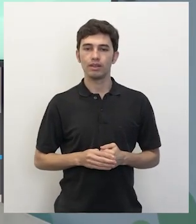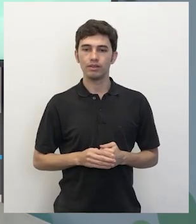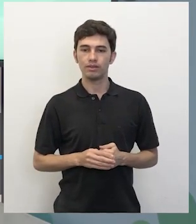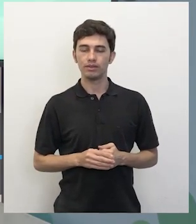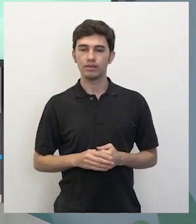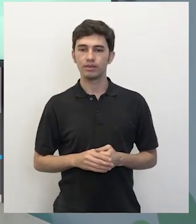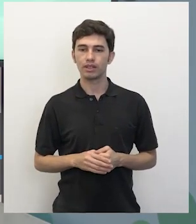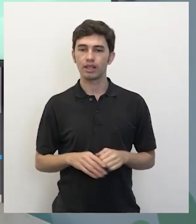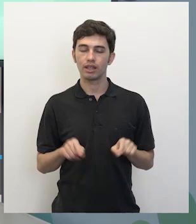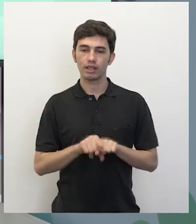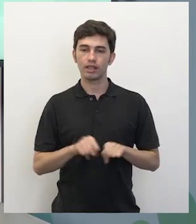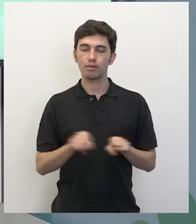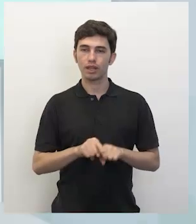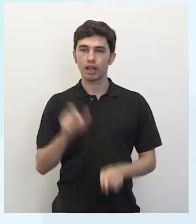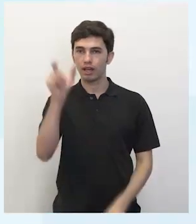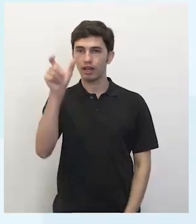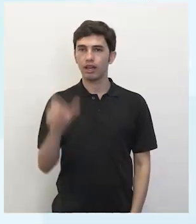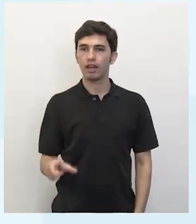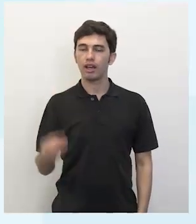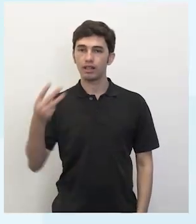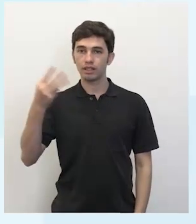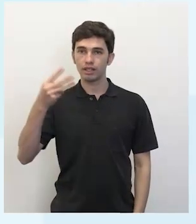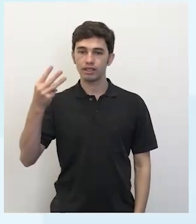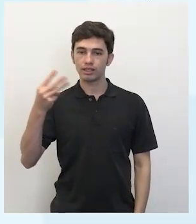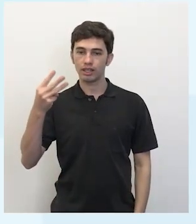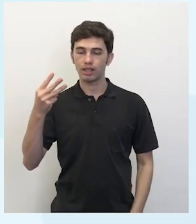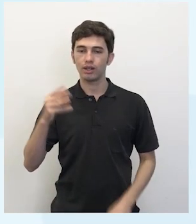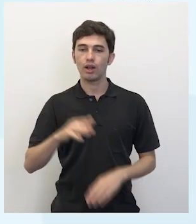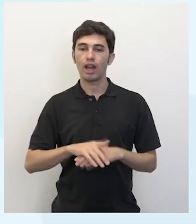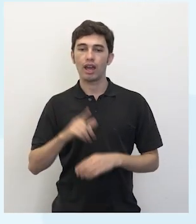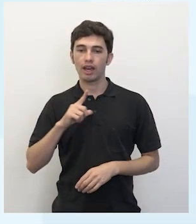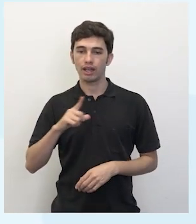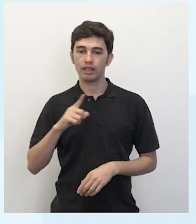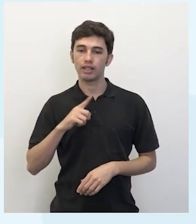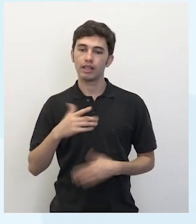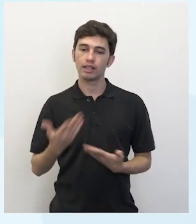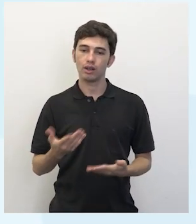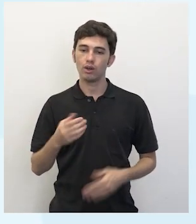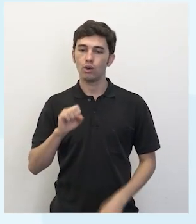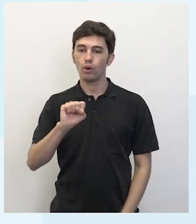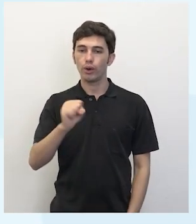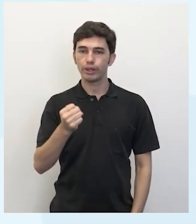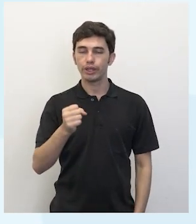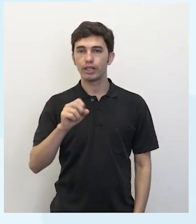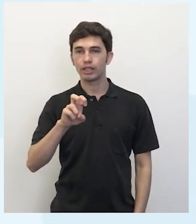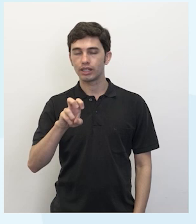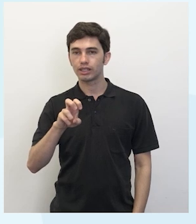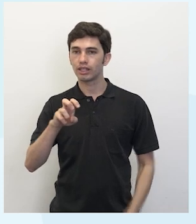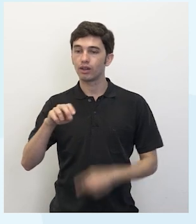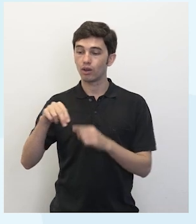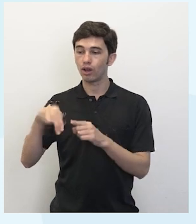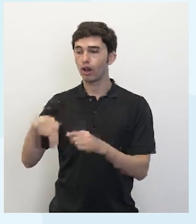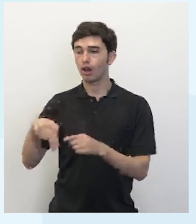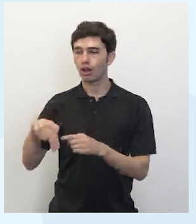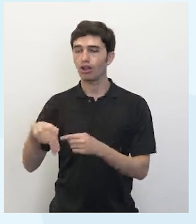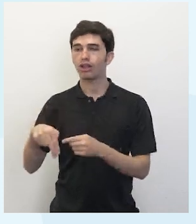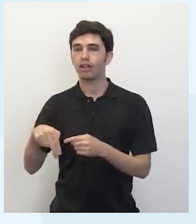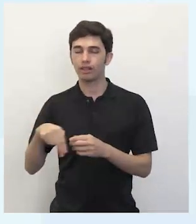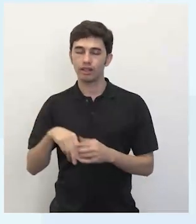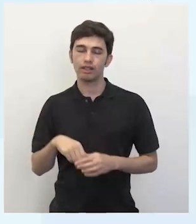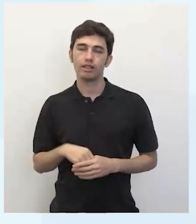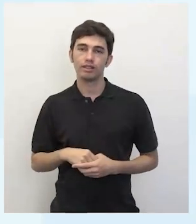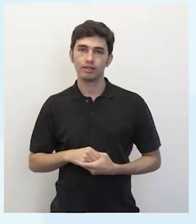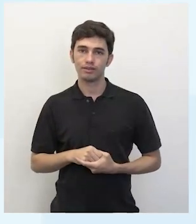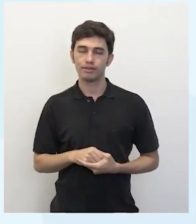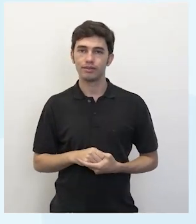verdade é essa. E aí a gente cria, né, o conceito algébrico, né, quantos salgadinhos eu vou produzir, tá, a partir de uma